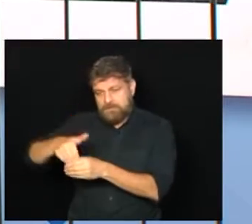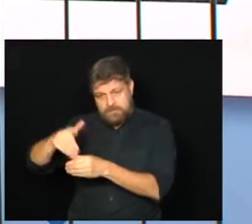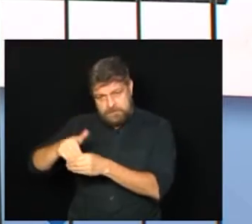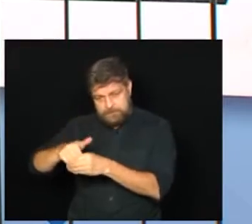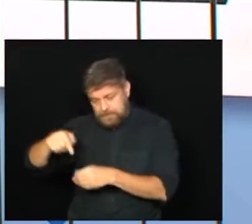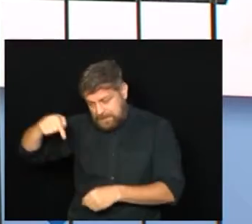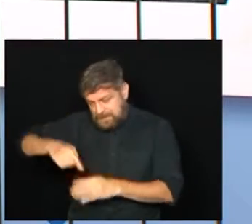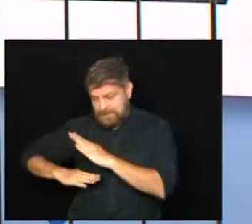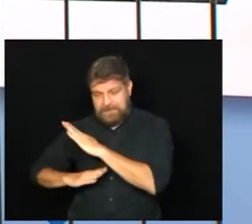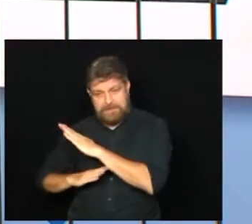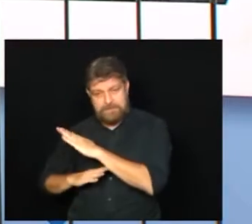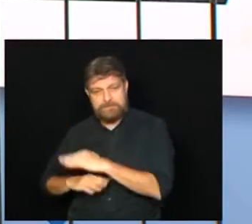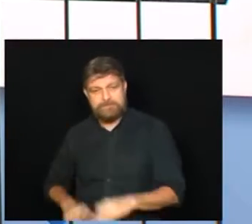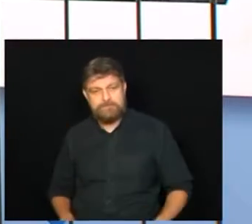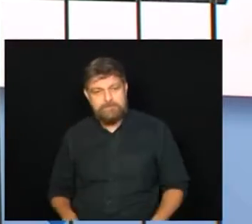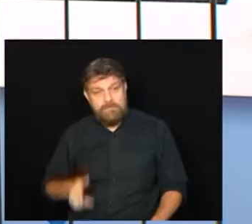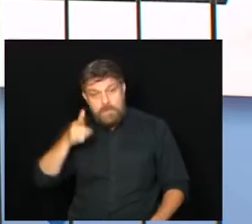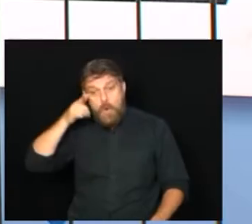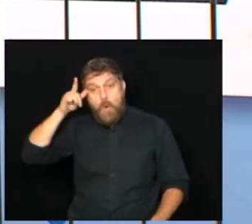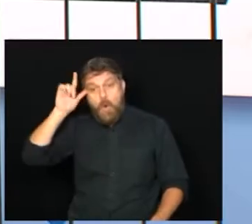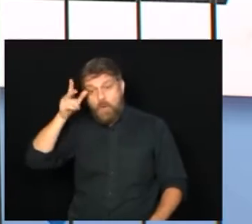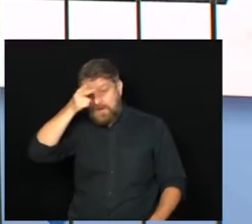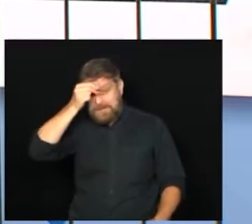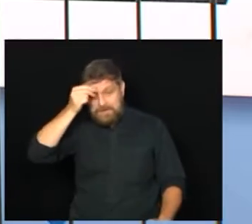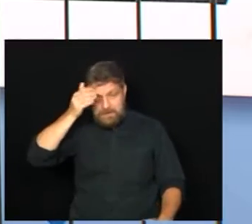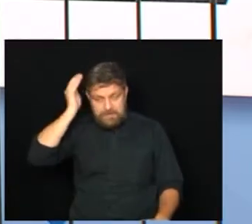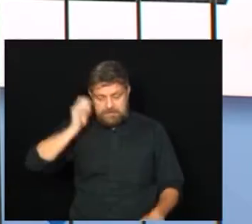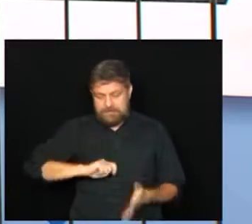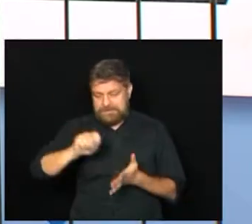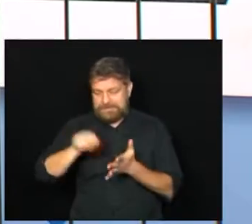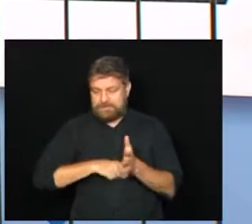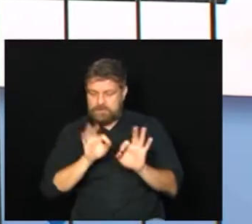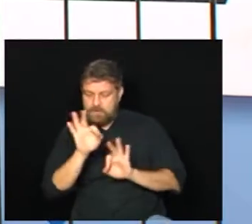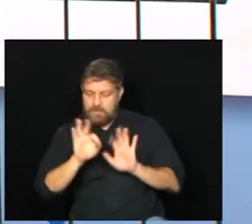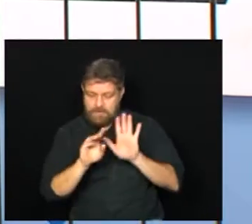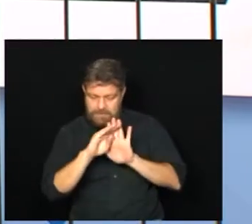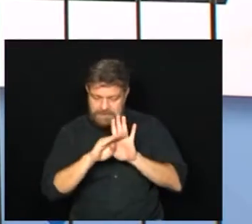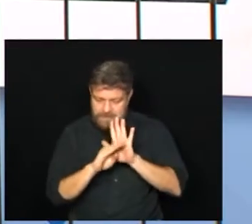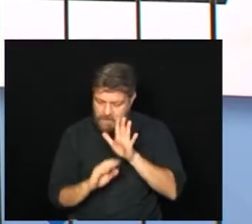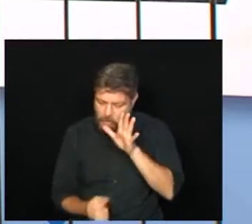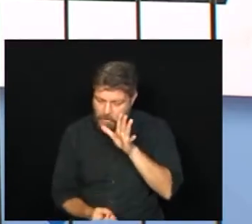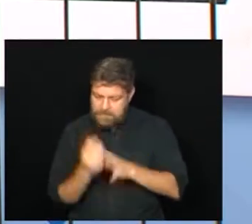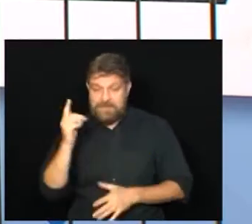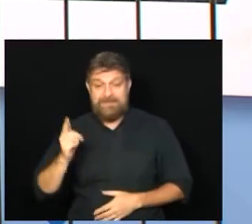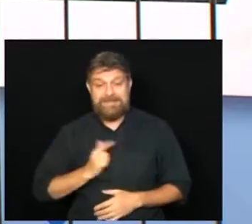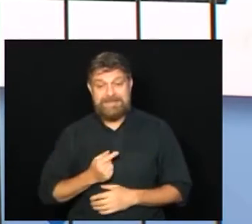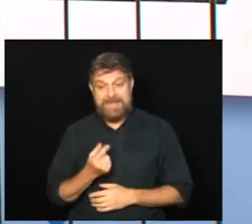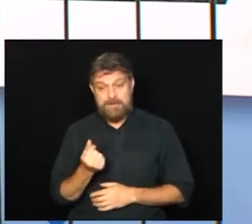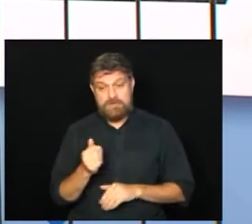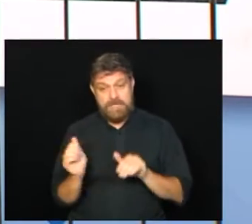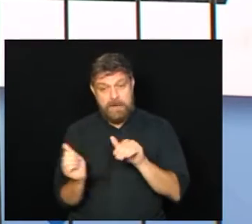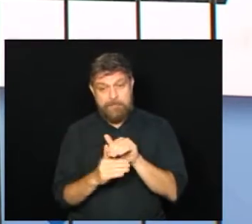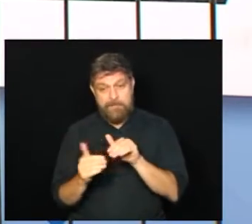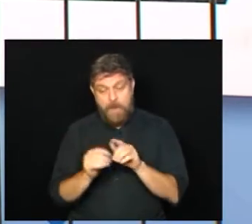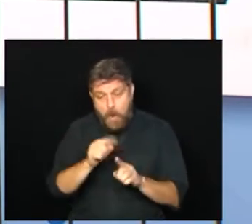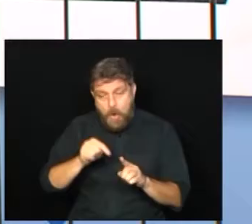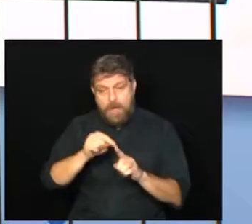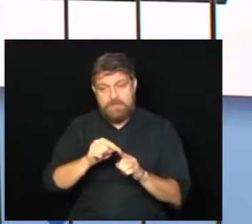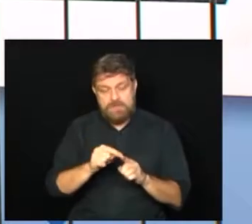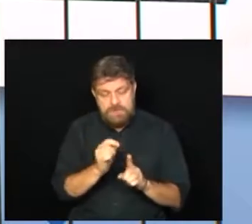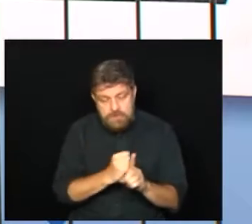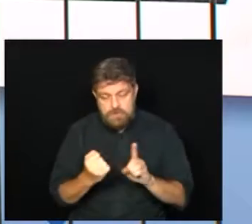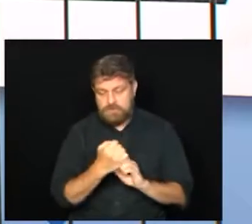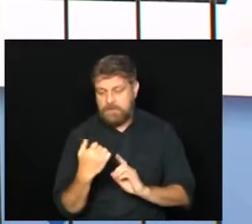no Legislativo. Mas ontem o prefeito assinou o projeto para a criação do Fundo Municipal de Desenvolvimento